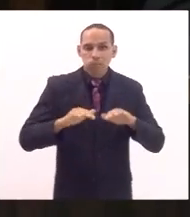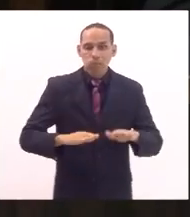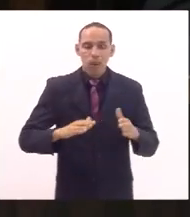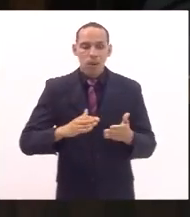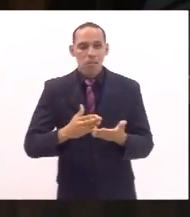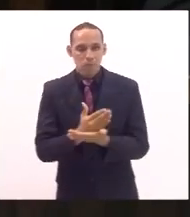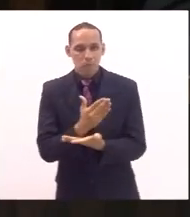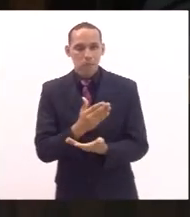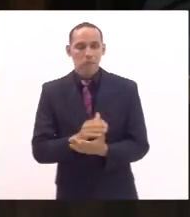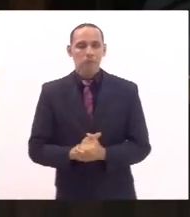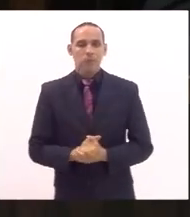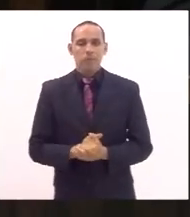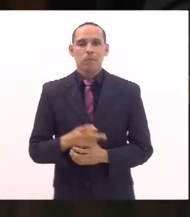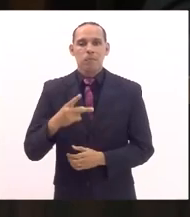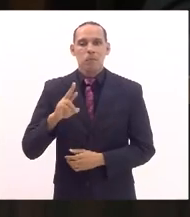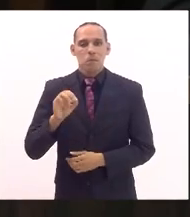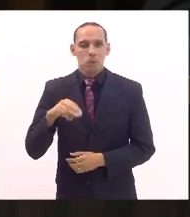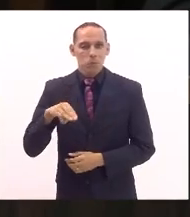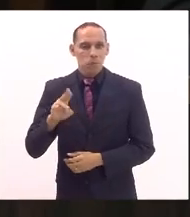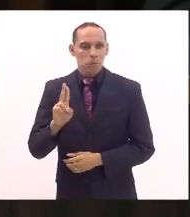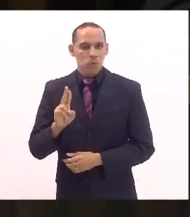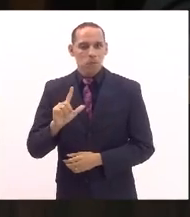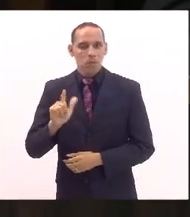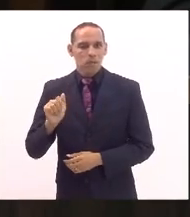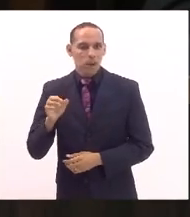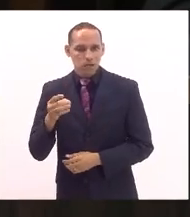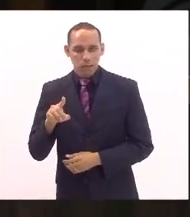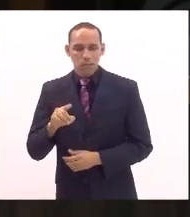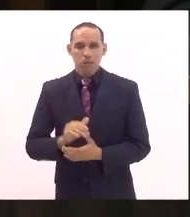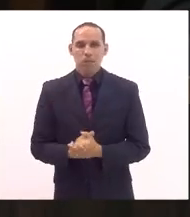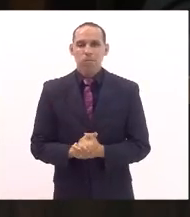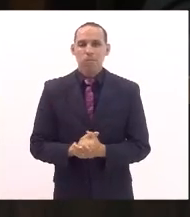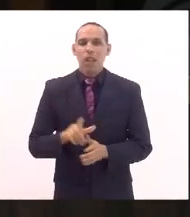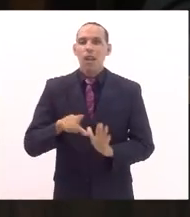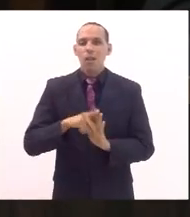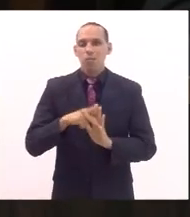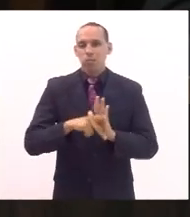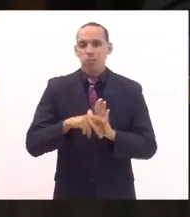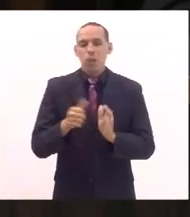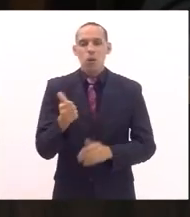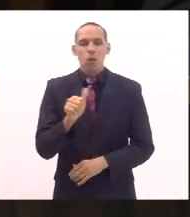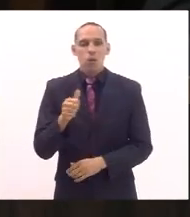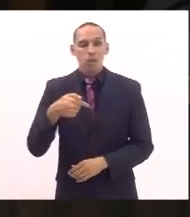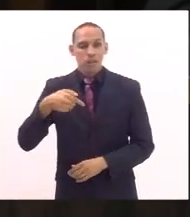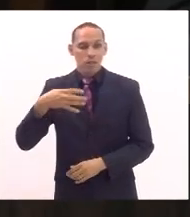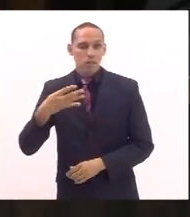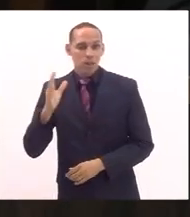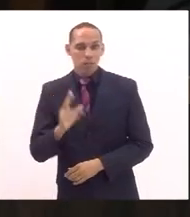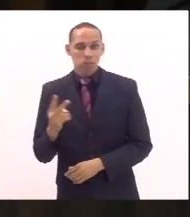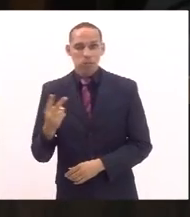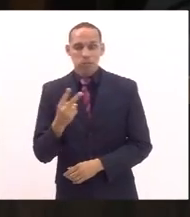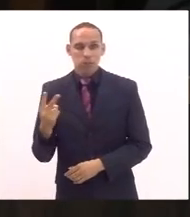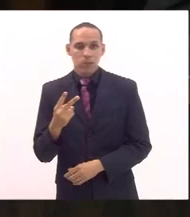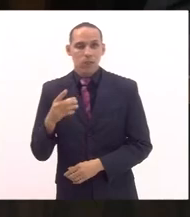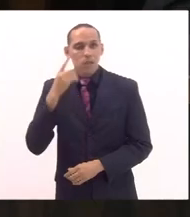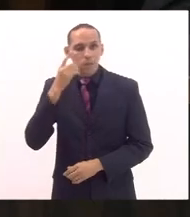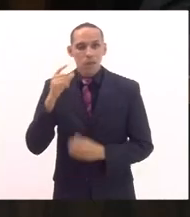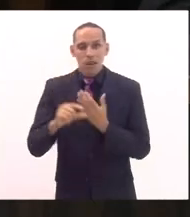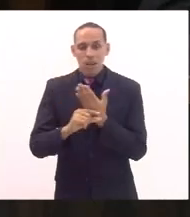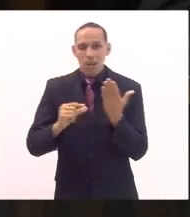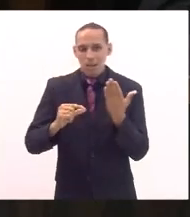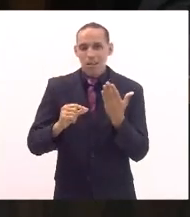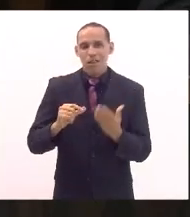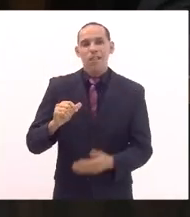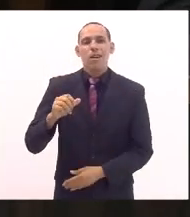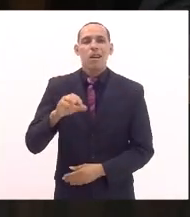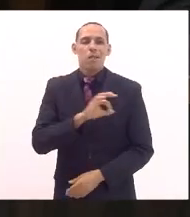permaneçam Como estão aprovado vai à promulgação hoje é de resolução a 74 de 22 de autoria deputada Martha